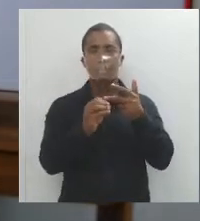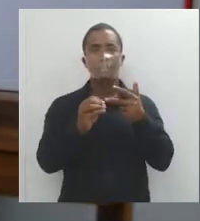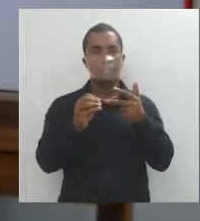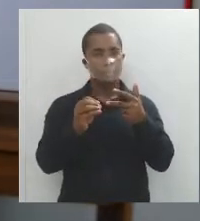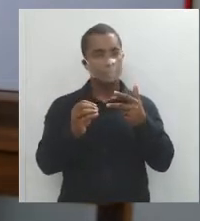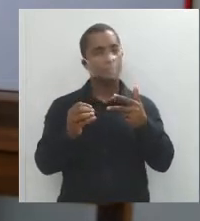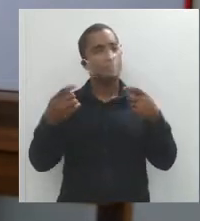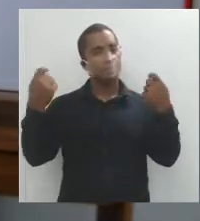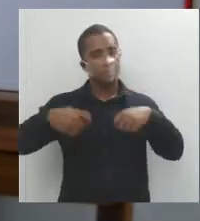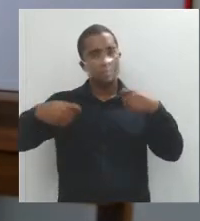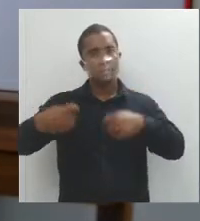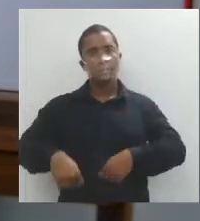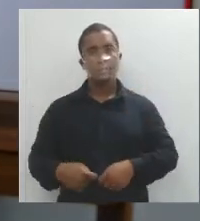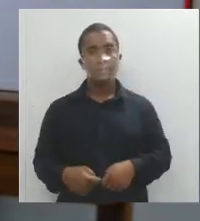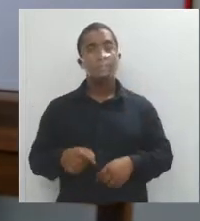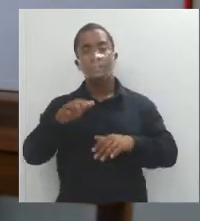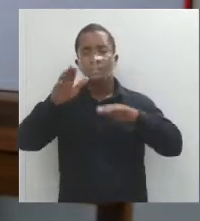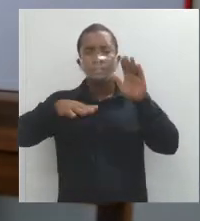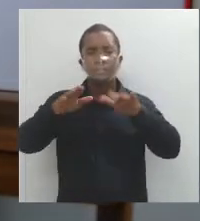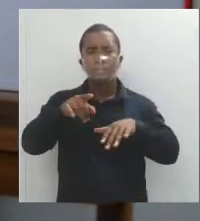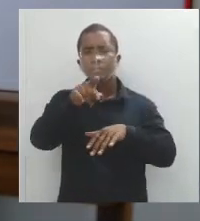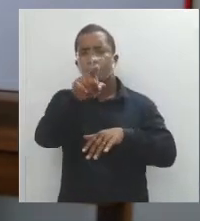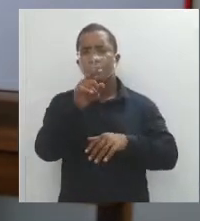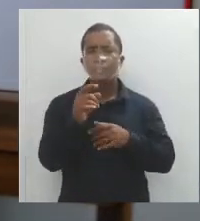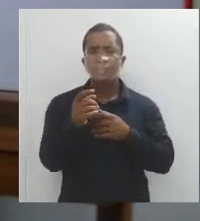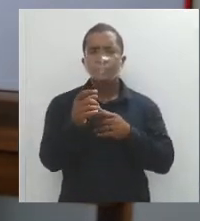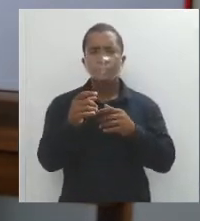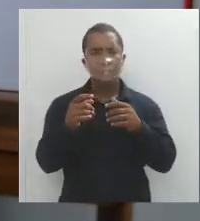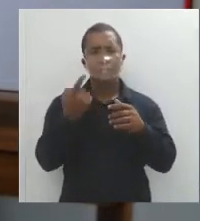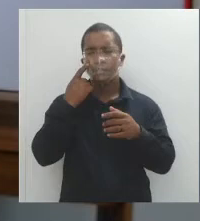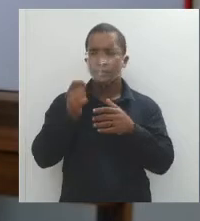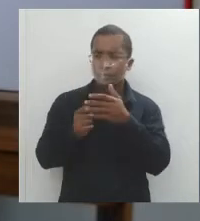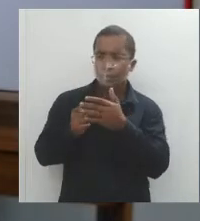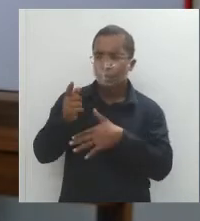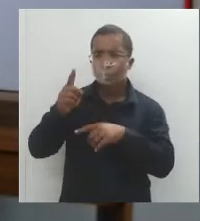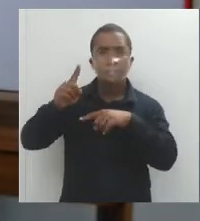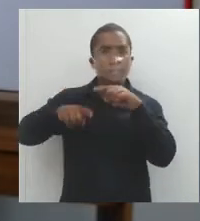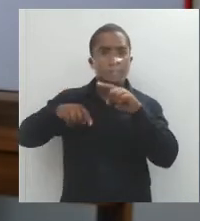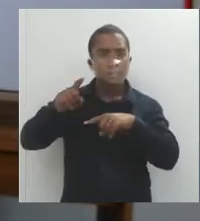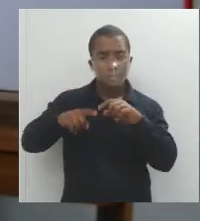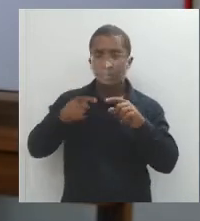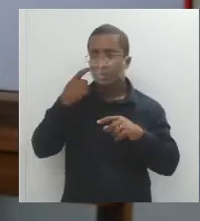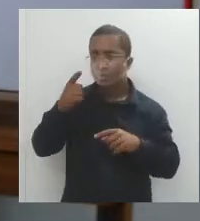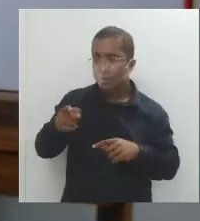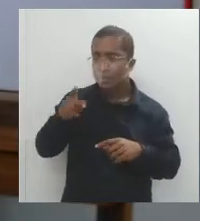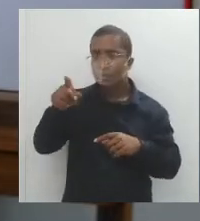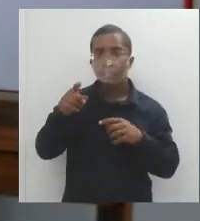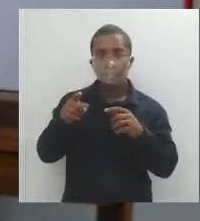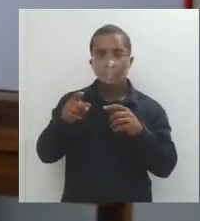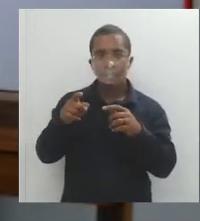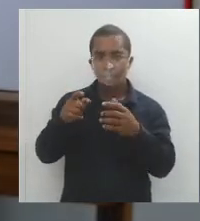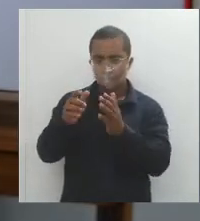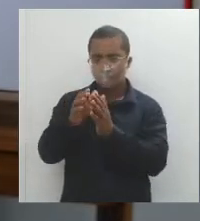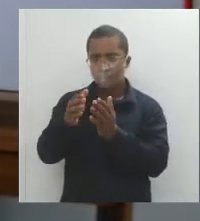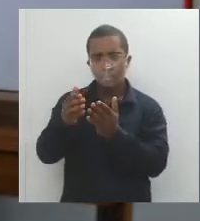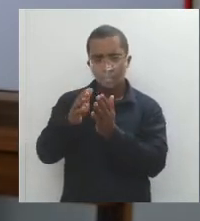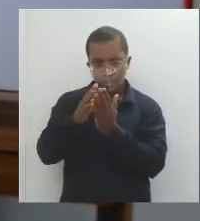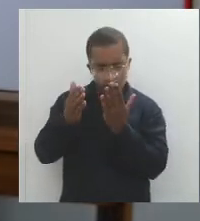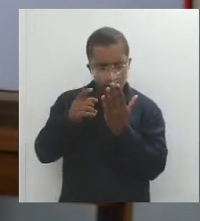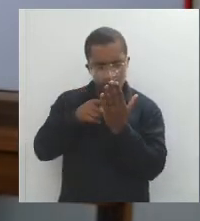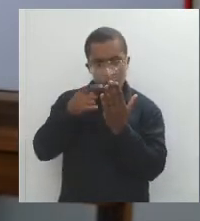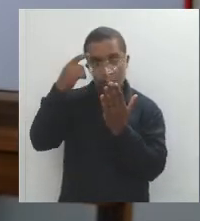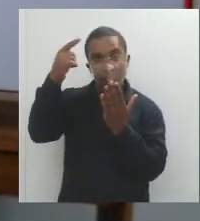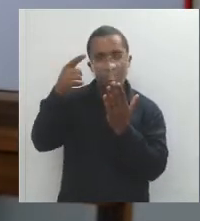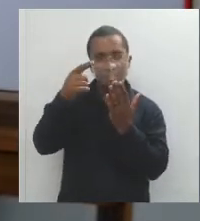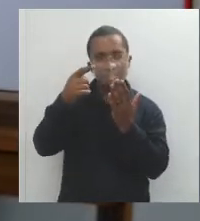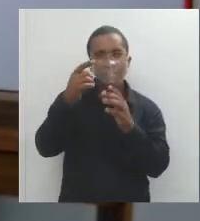só, às vezes você pega um aparelho, no manual do aparelho diz quantos watts tem um aparelho. Vocês viram o caso do